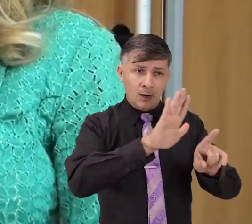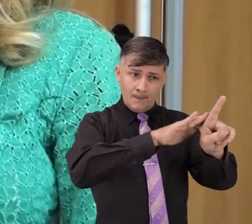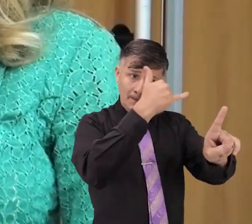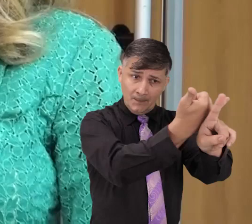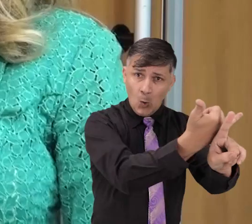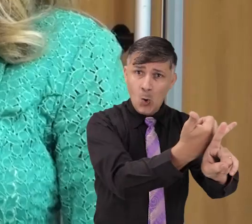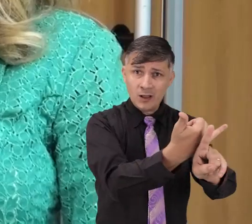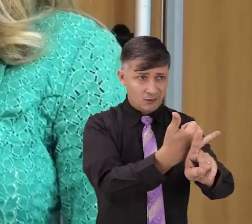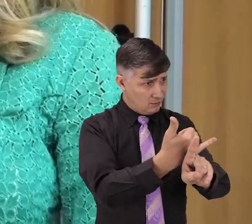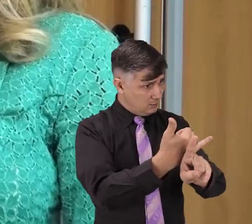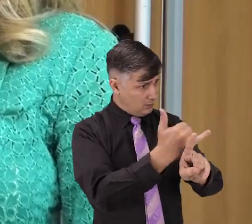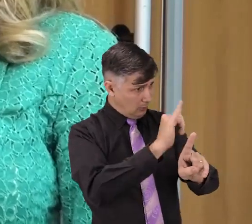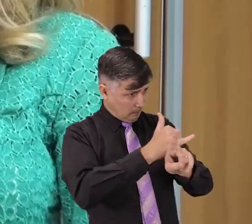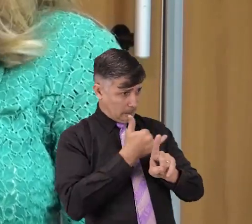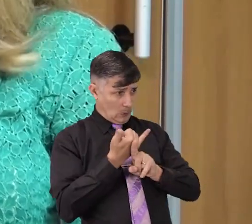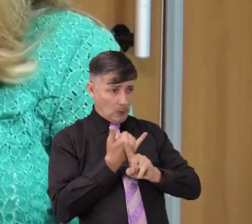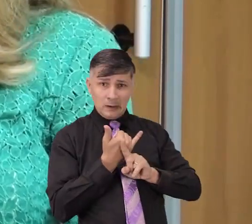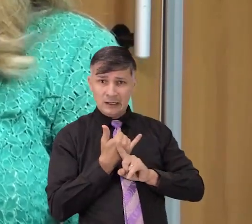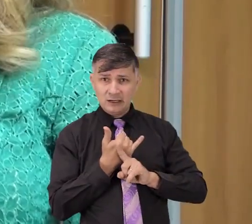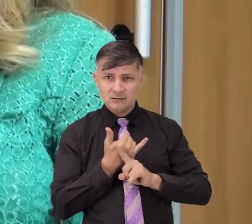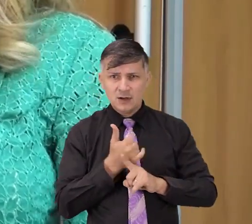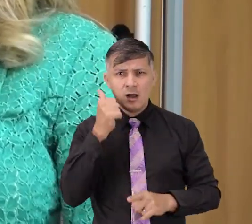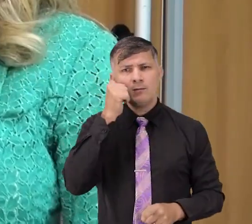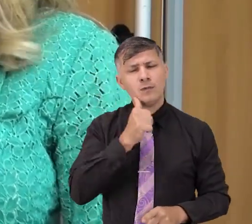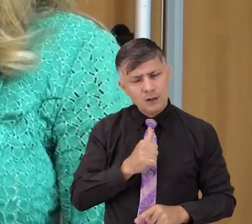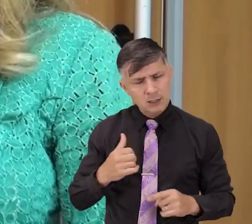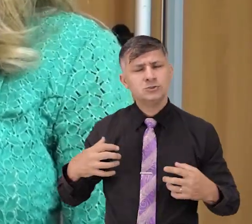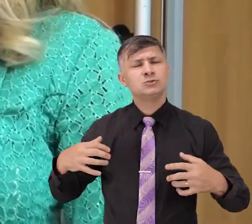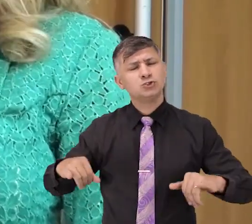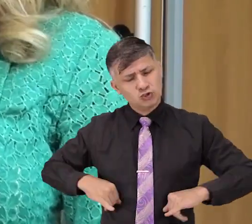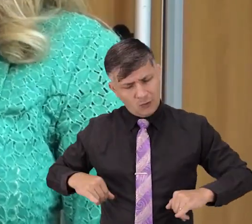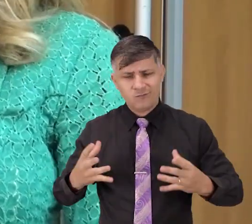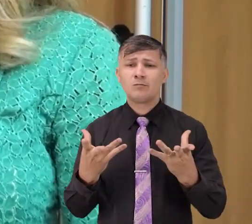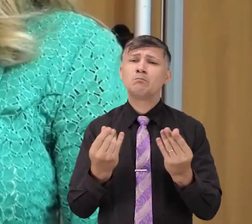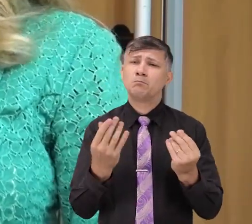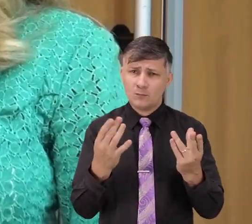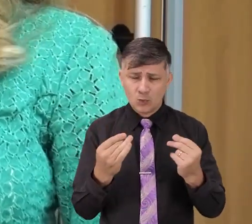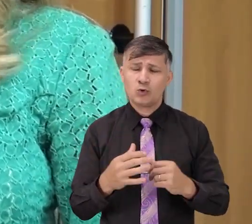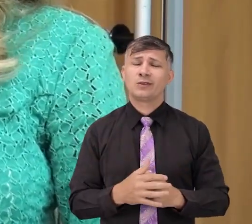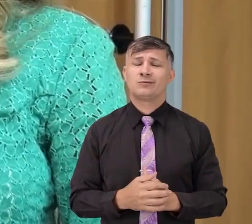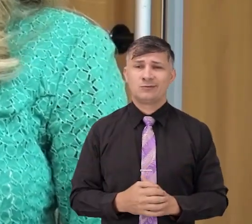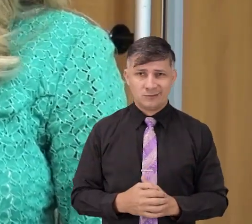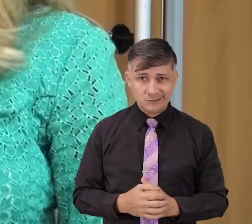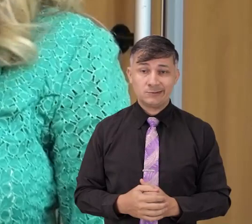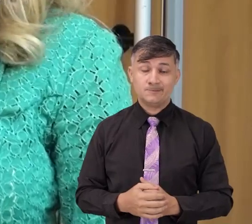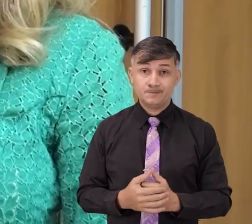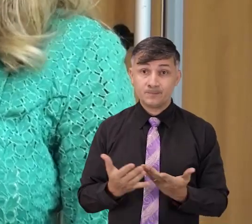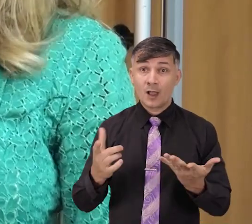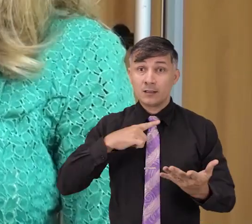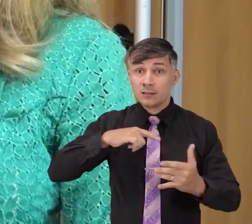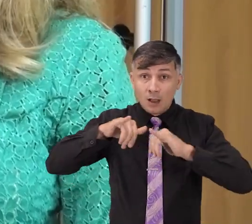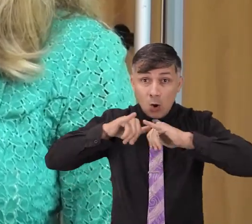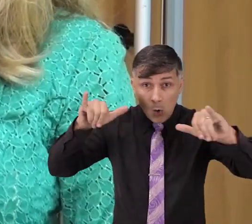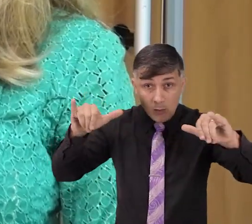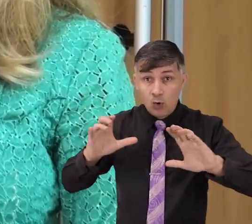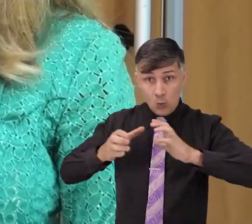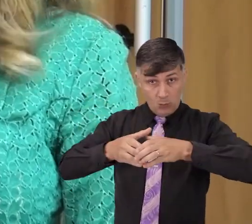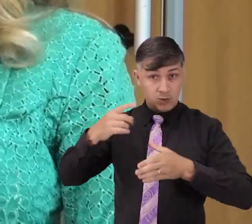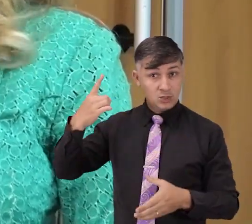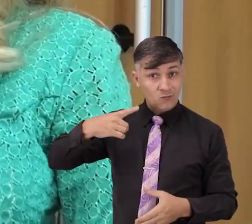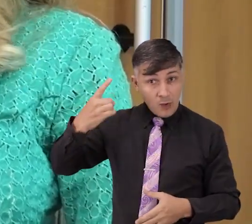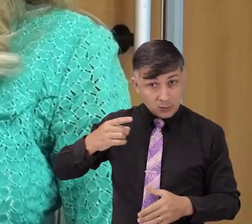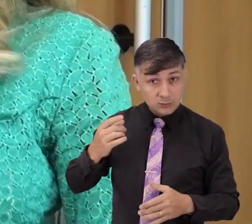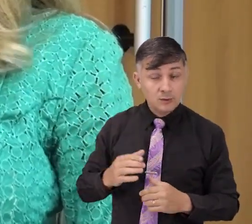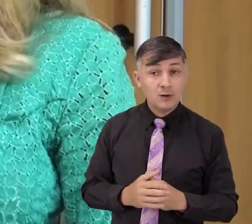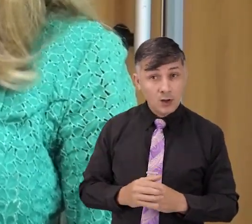muito assédio. Né? E tem uma campanha da Ordem, e nós trouxemos exatamente a vice-presidente, quer